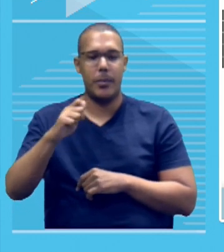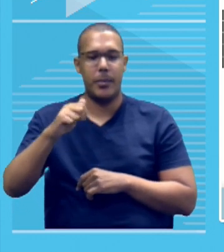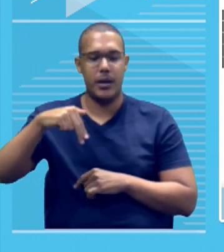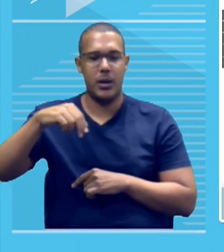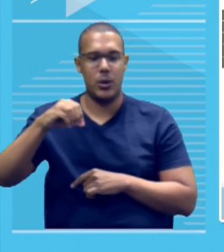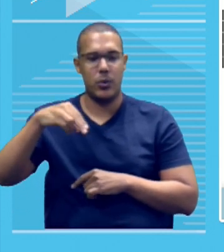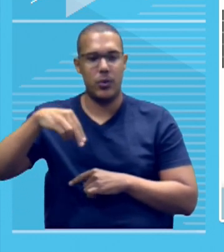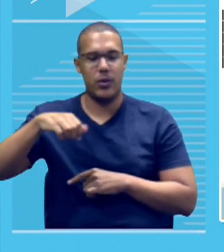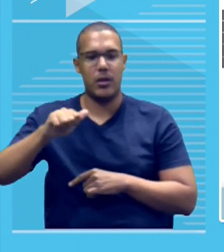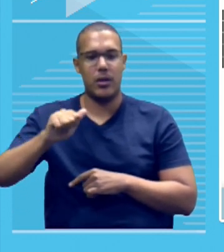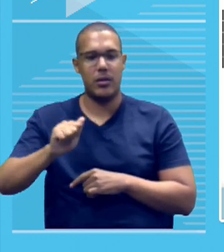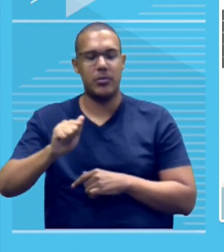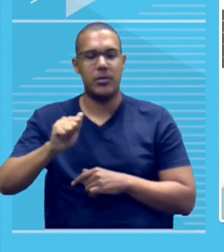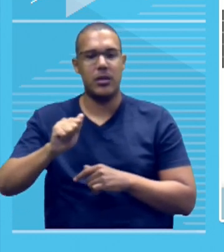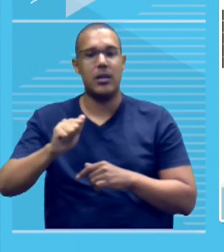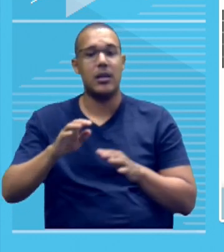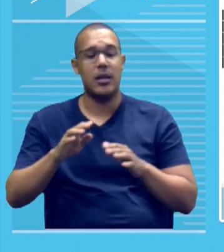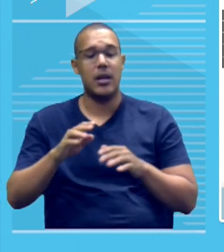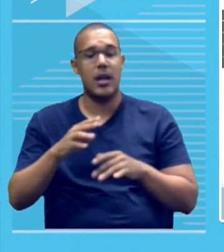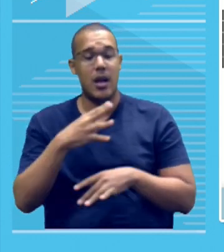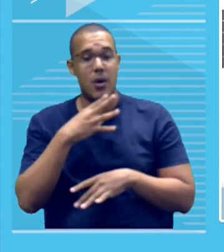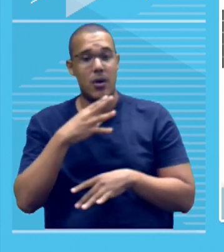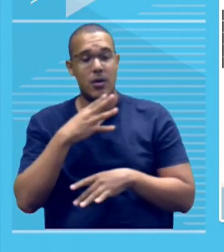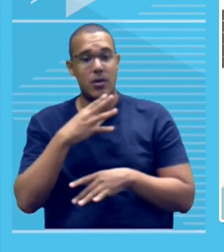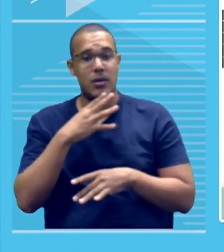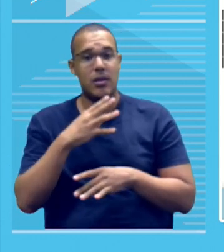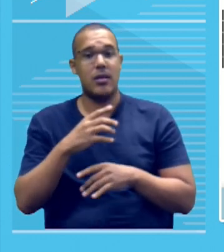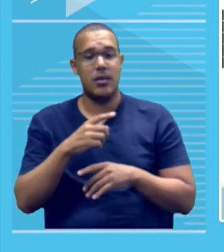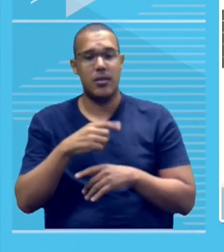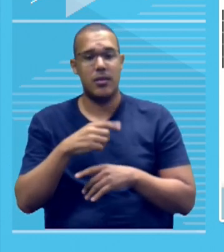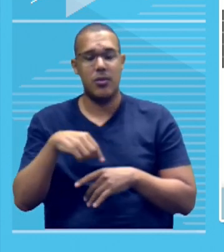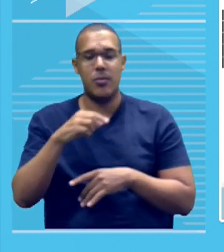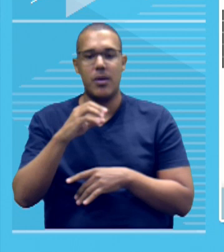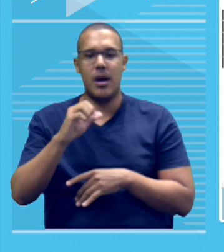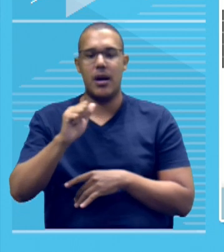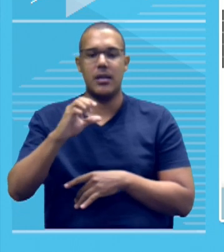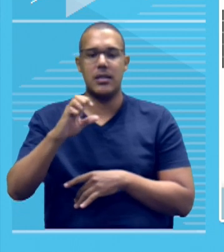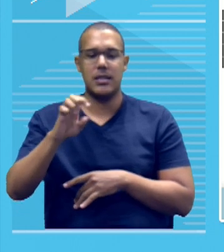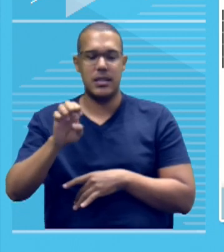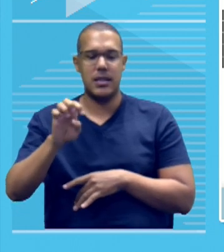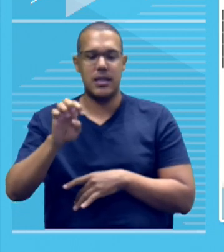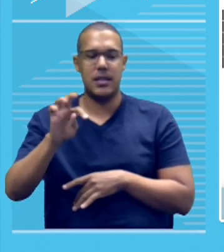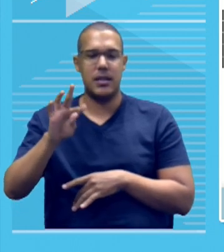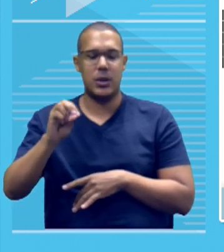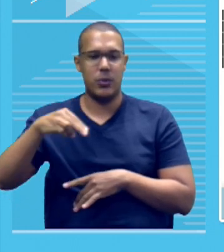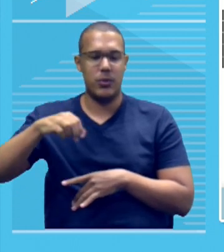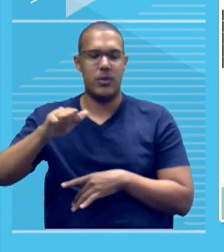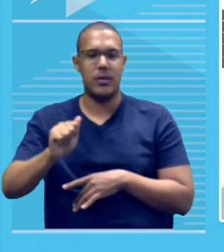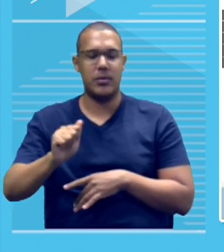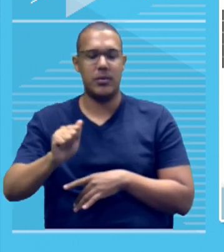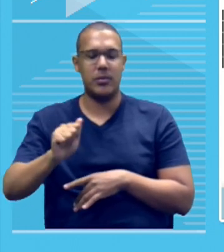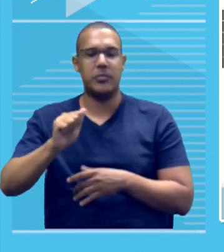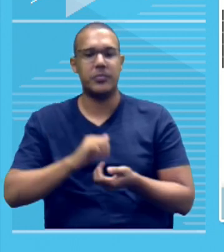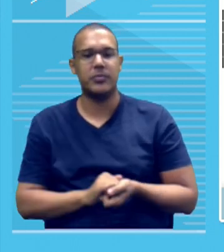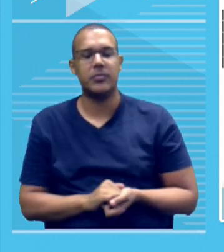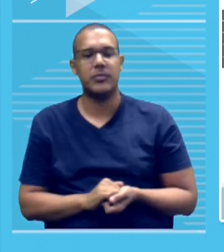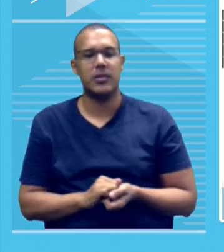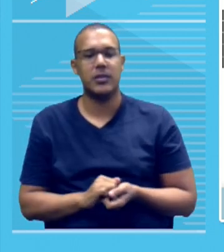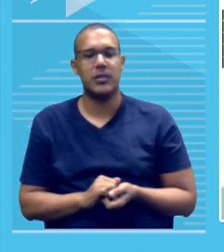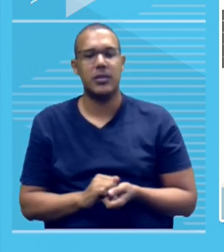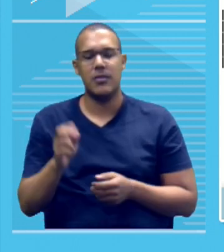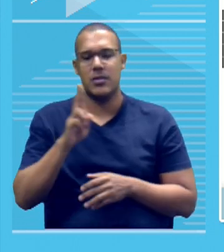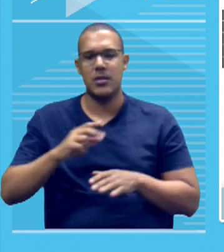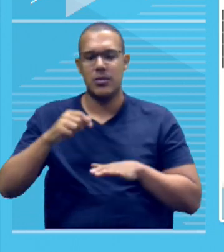propanona é mais conhecida como acetona. Acetona. Certo? Solvente utilizada para o esmalte